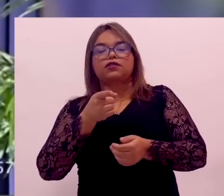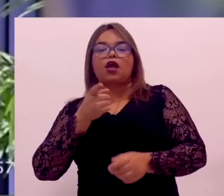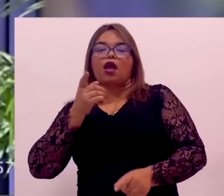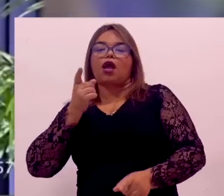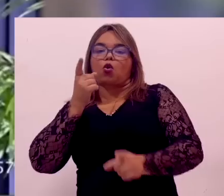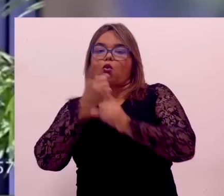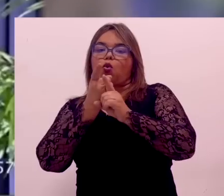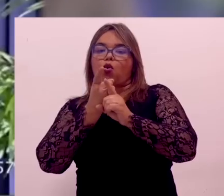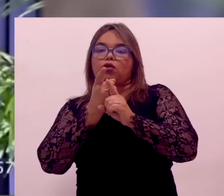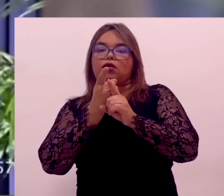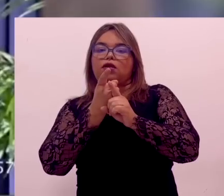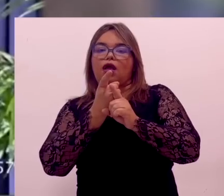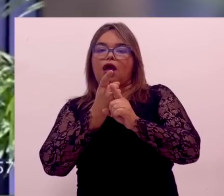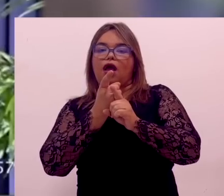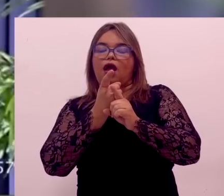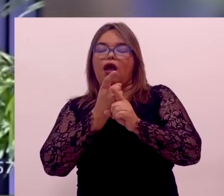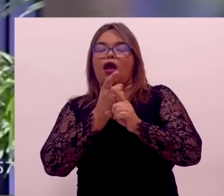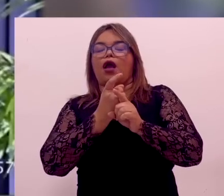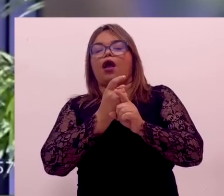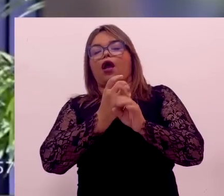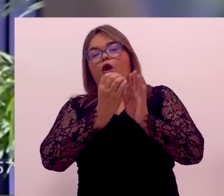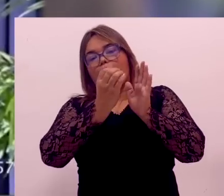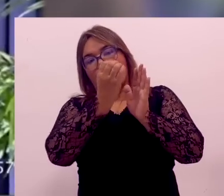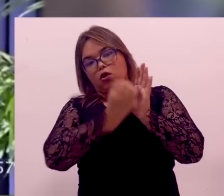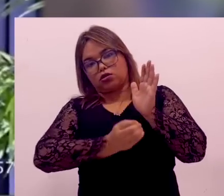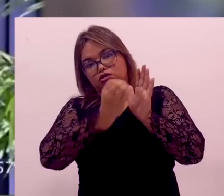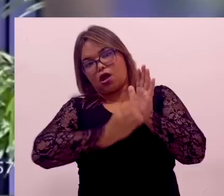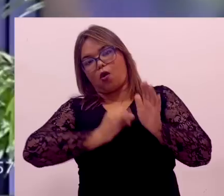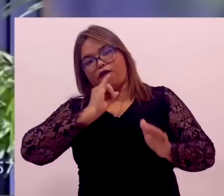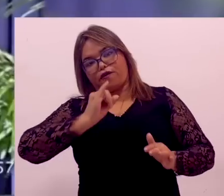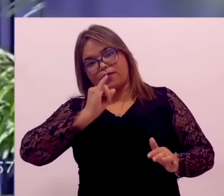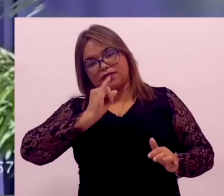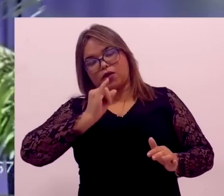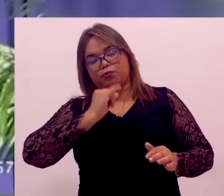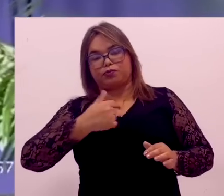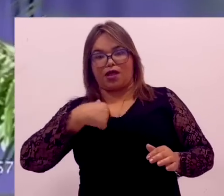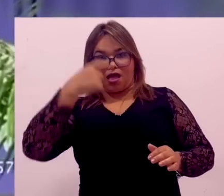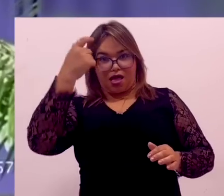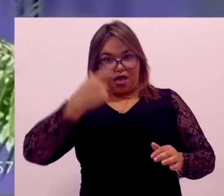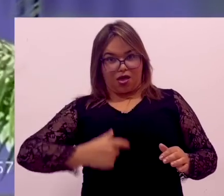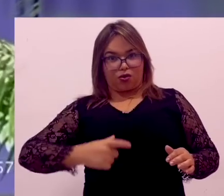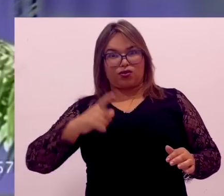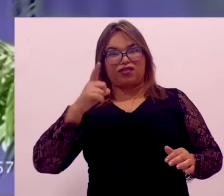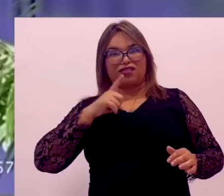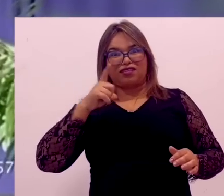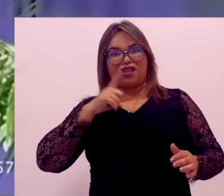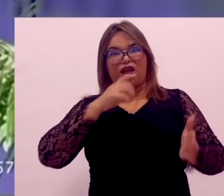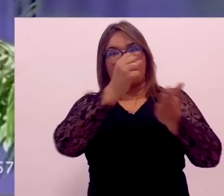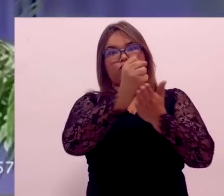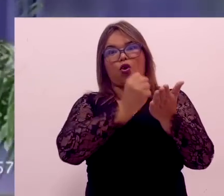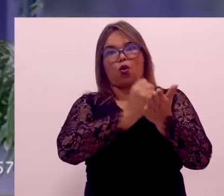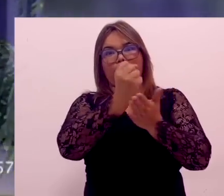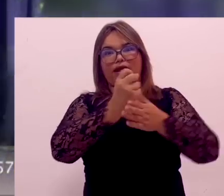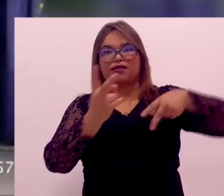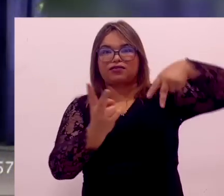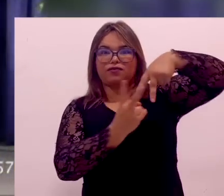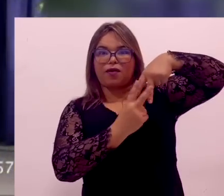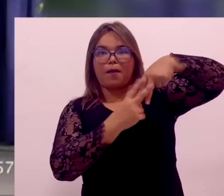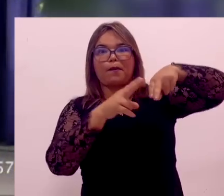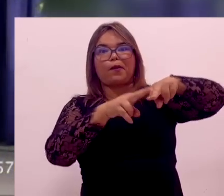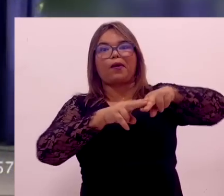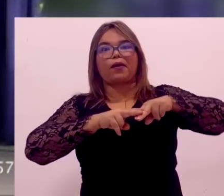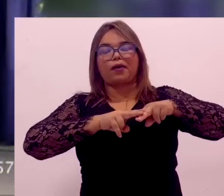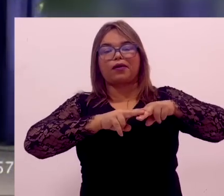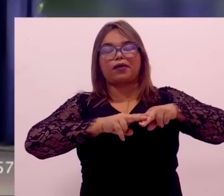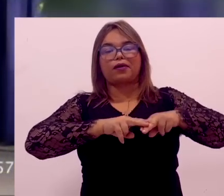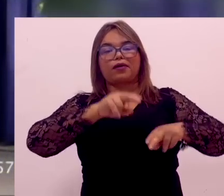Ali você consegue encontrar a informação original. No meu próprio caso, eu tenho muitos documentos maçons